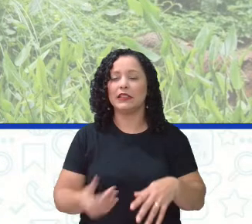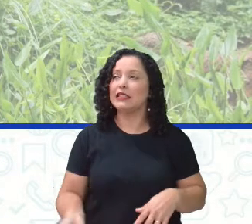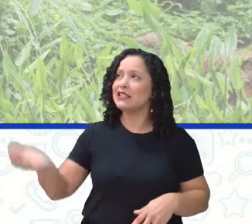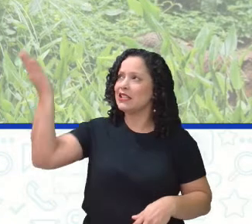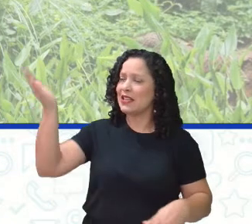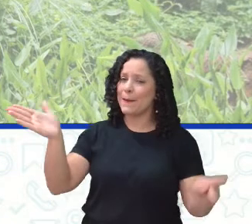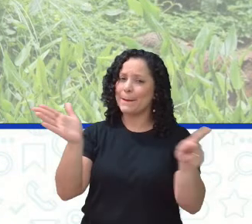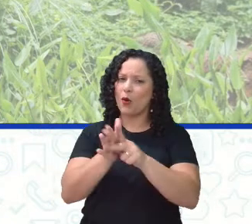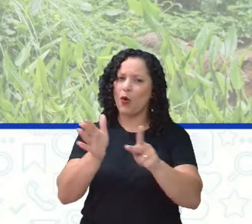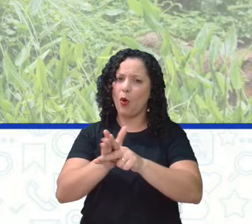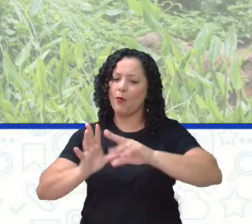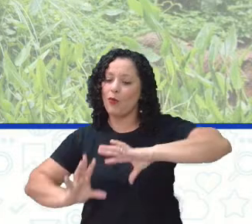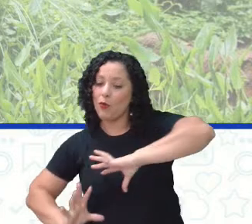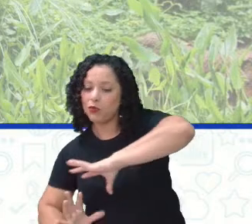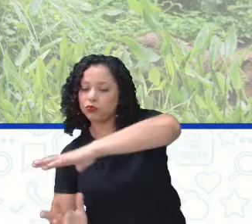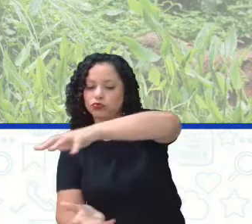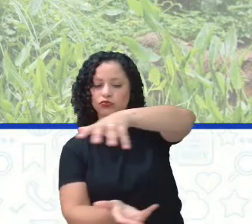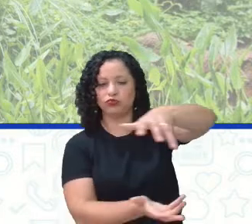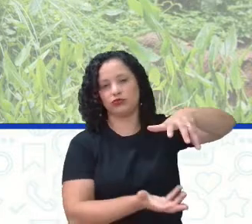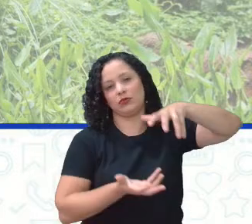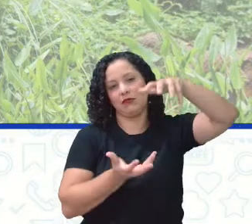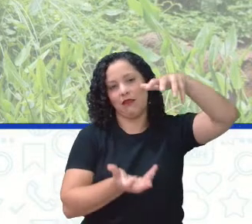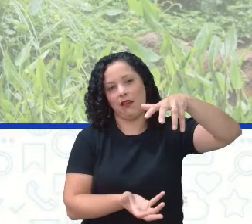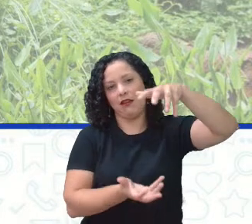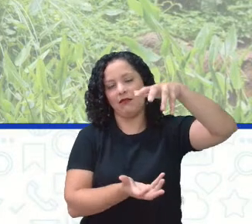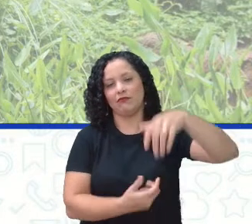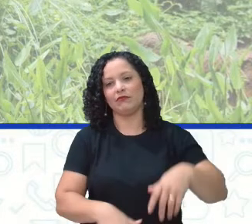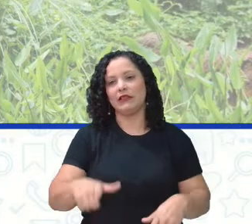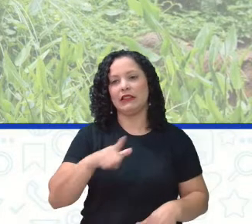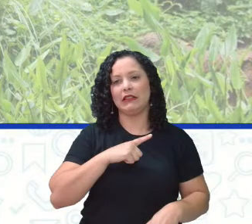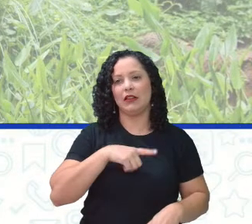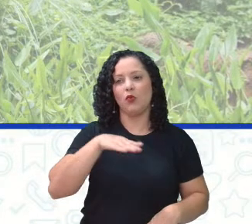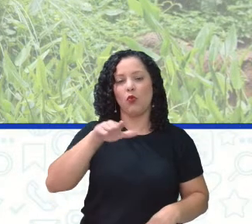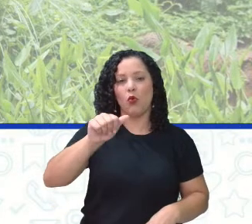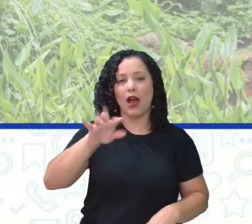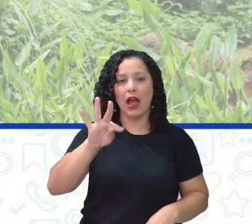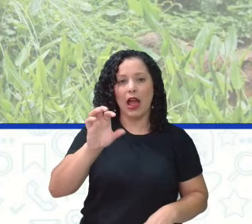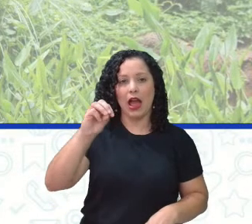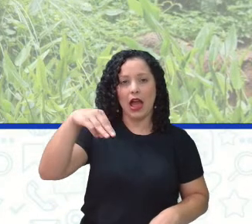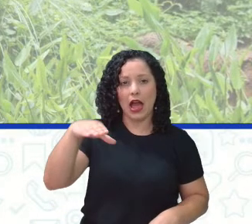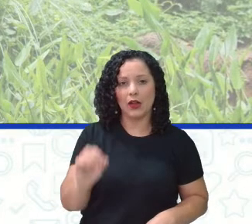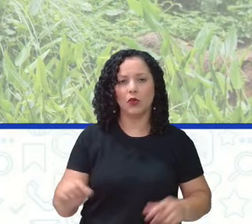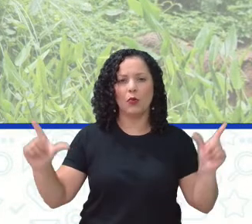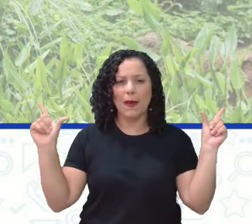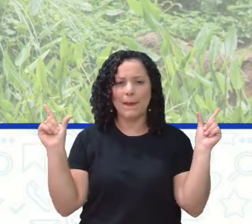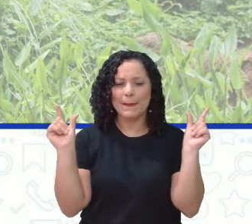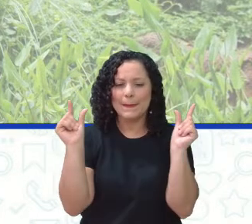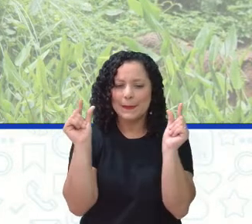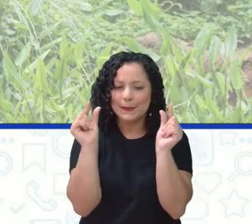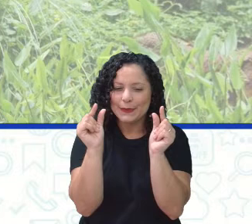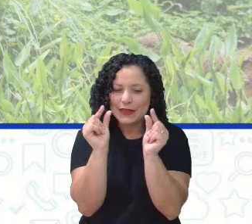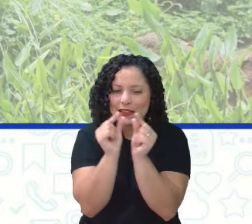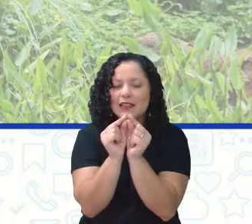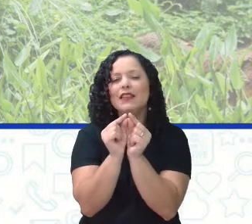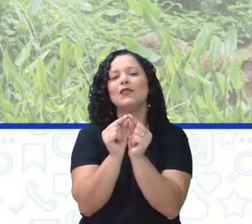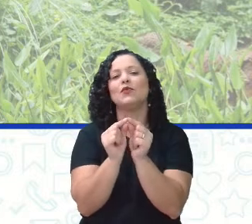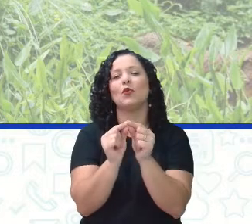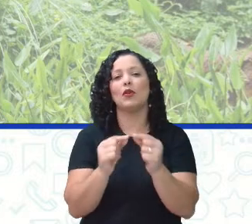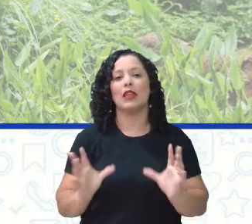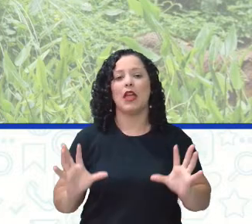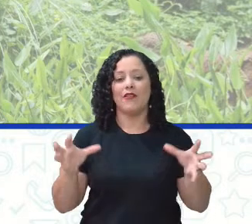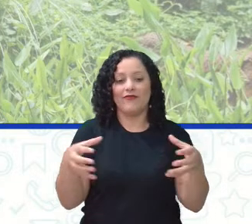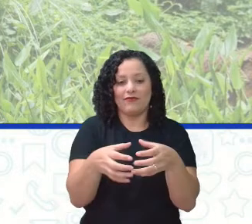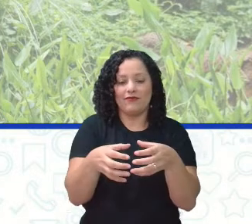Terra inteiro. Então você tem aí, ó, um átomo, que é a menor partícula, a junção de átomos é uma molécula, e aí